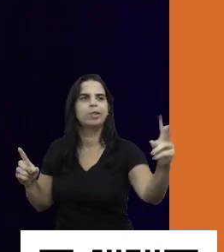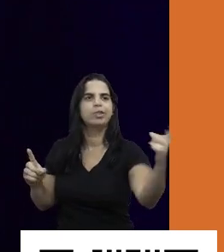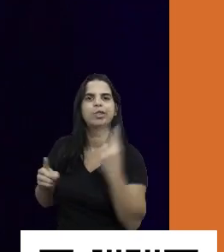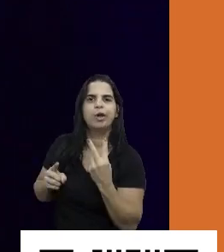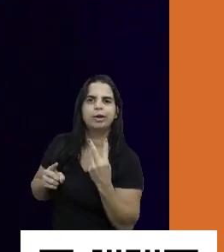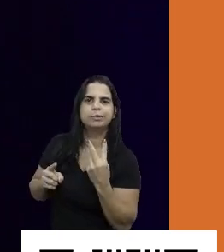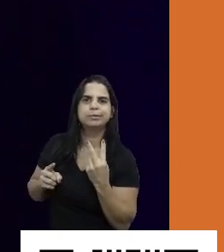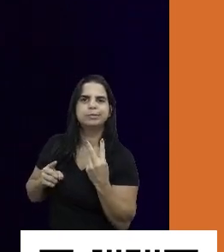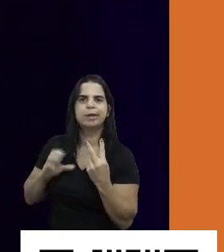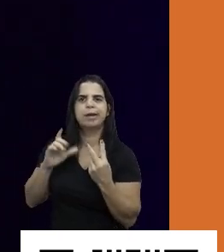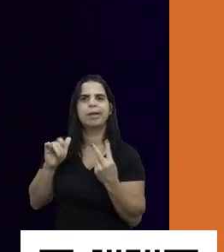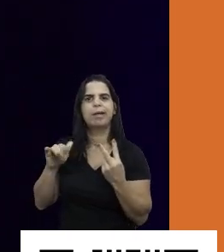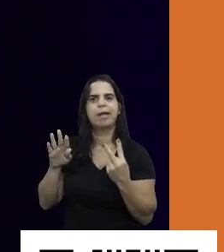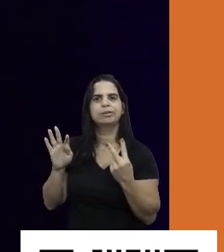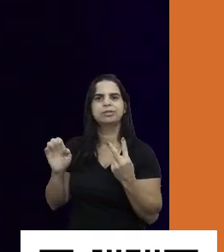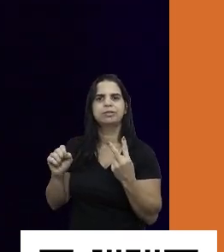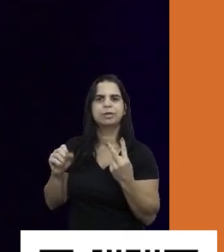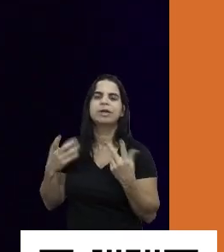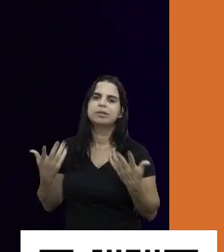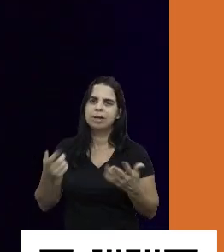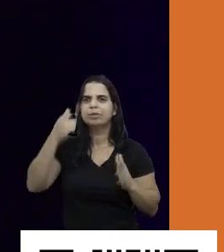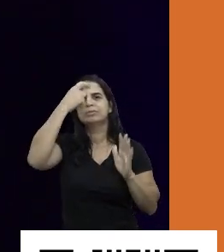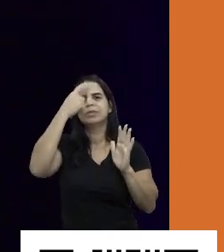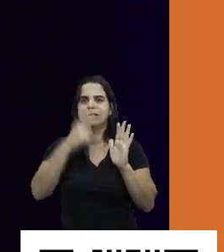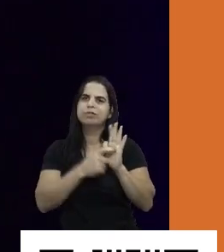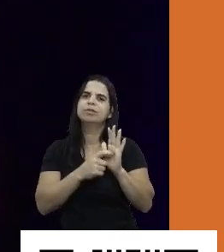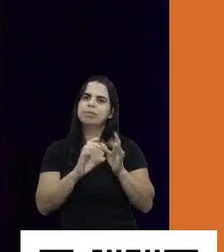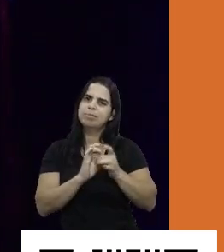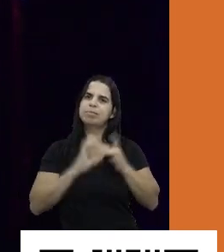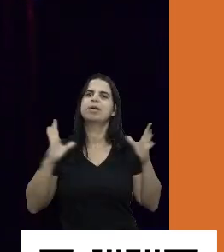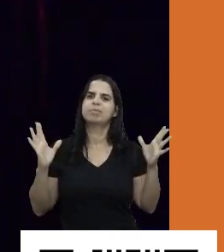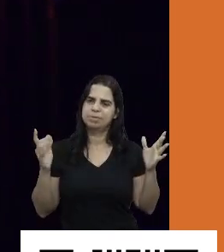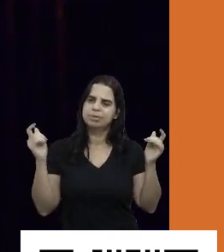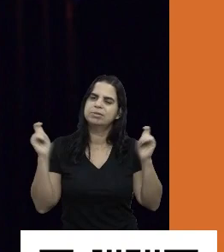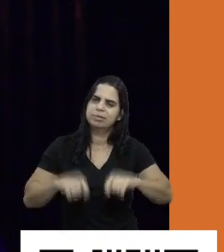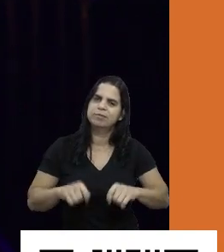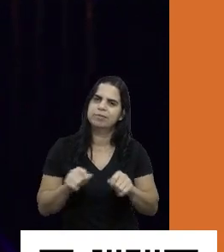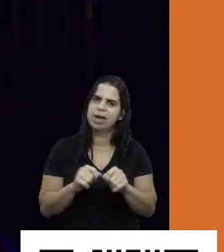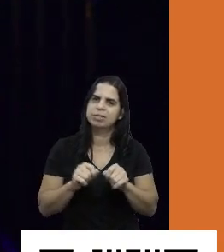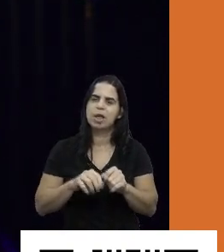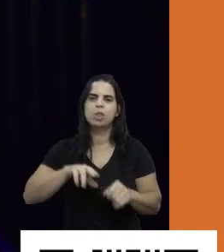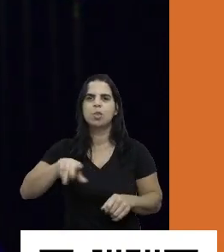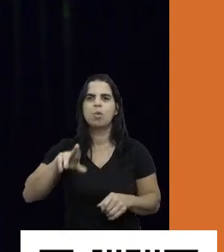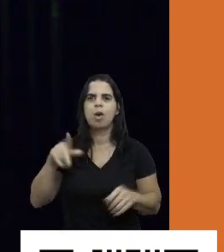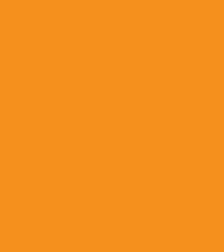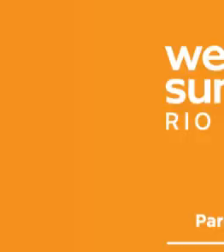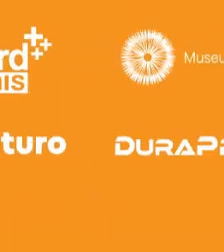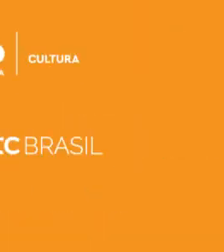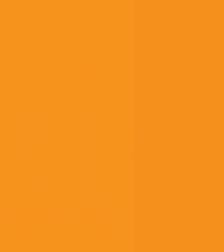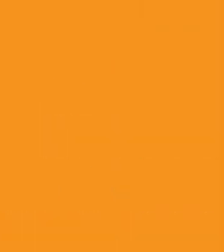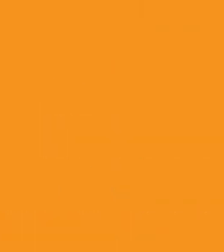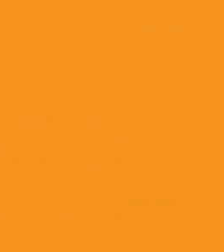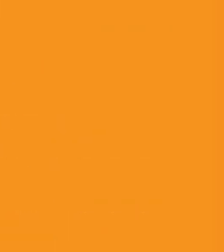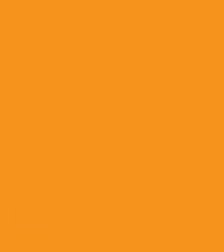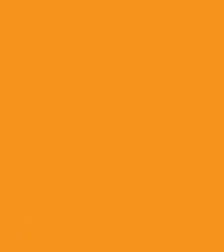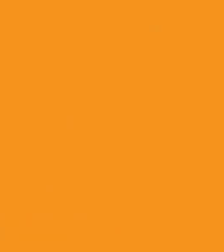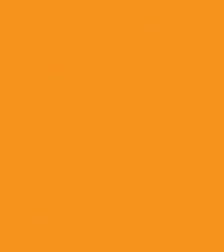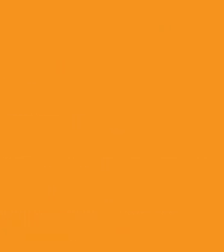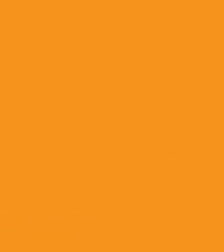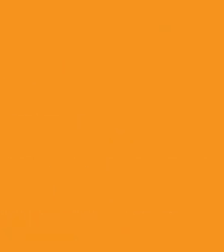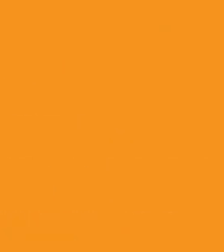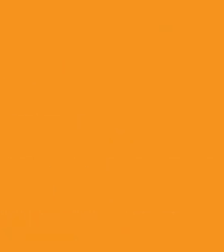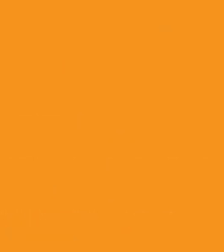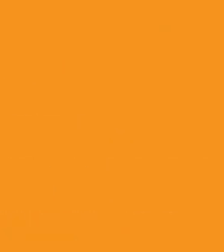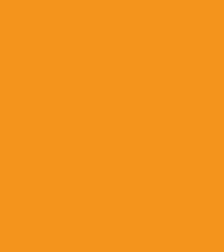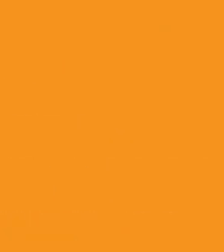a inteligência artificial permite fazer isso sem dúvida nenhuma e não é nenhum Bicho de Sete Cabeças é um caminho bem bem simples mesmo